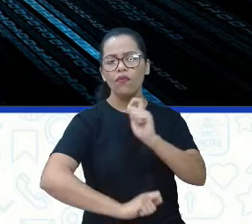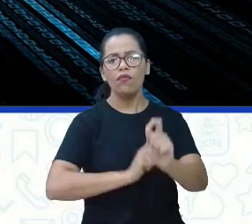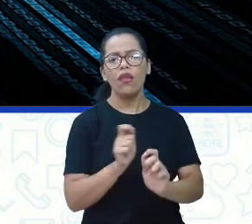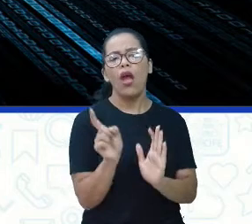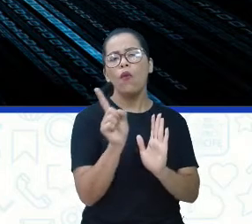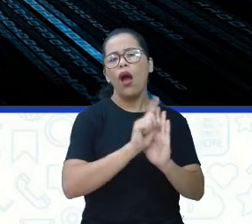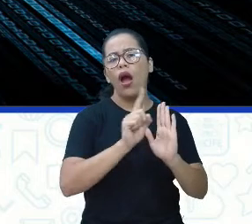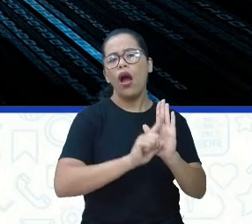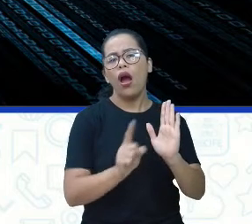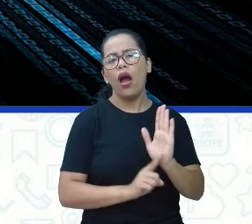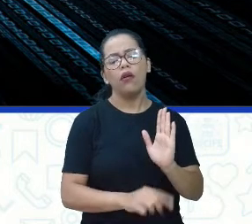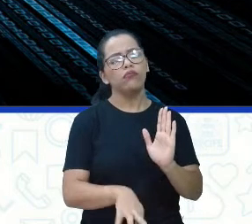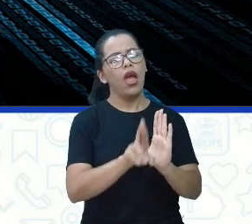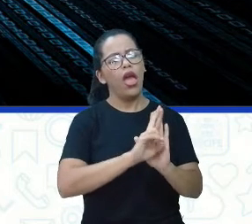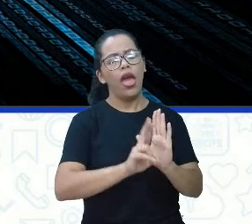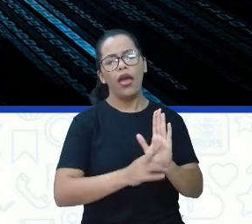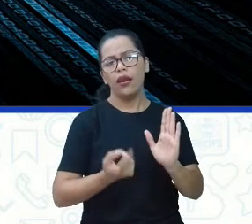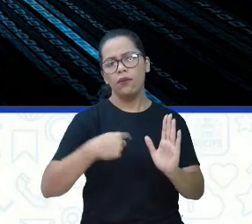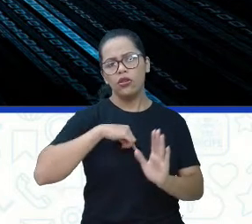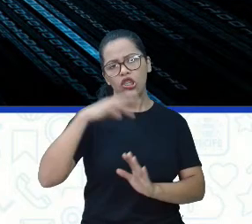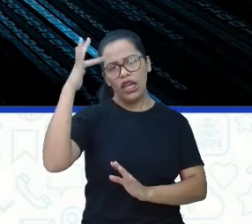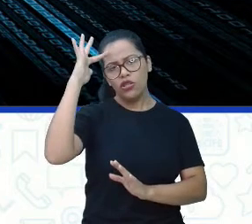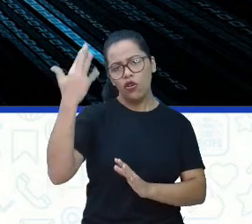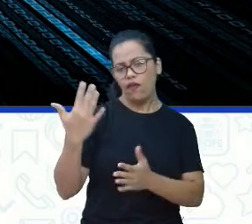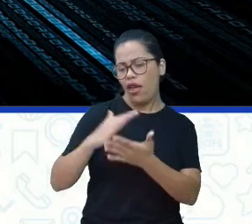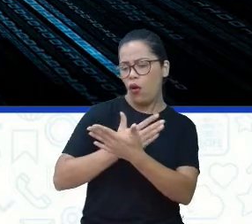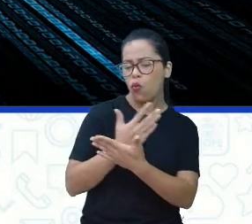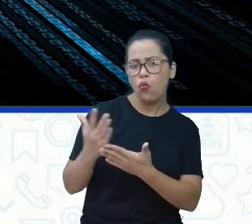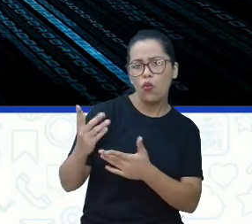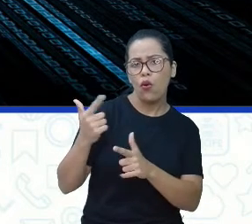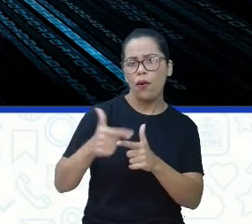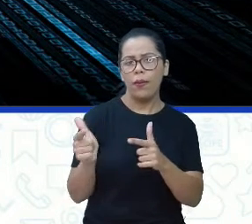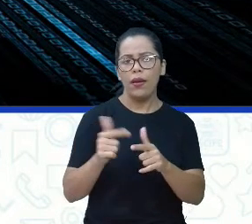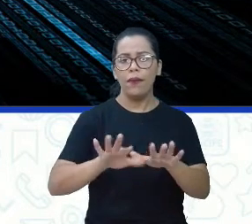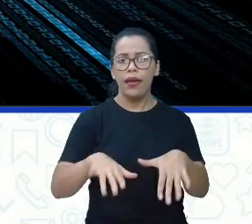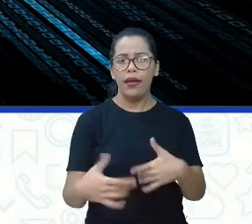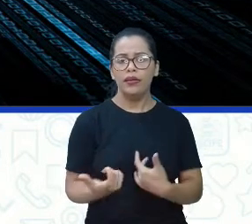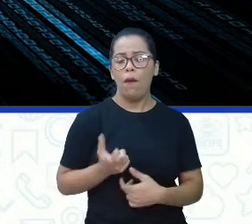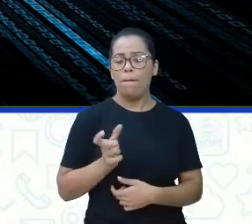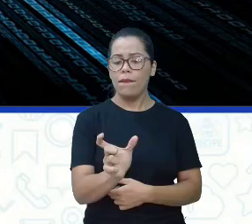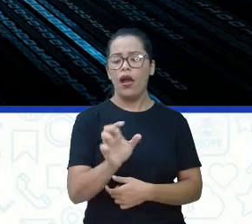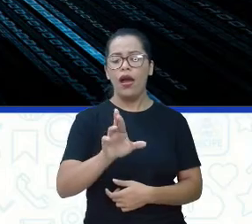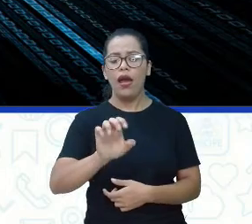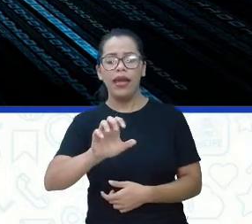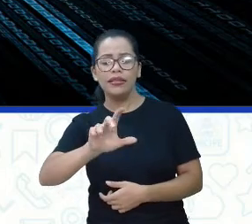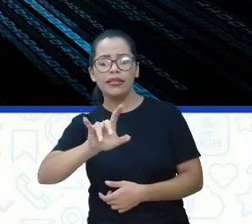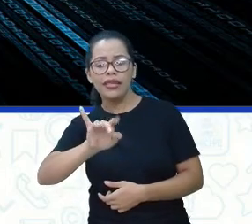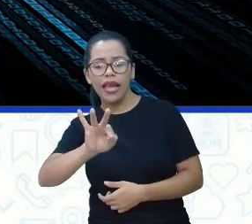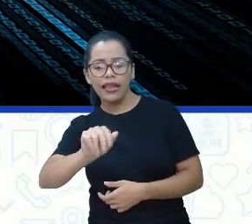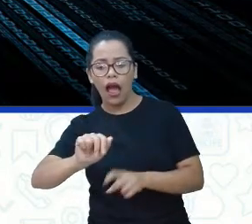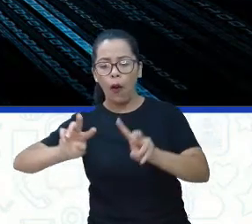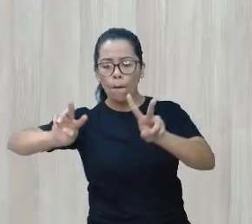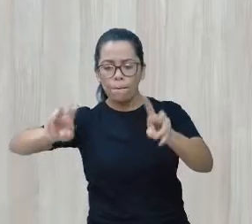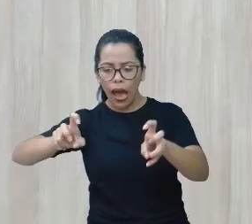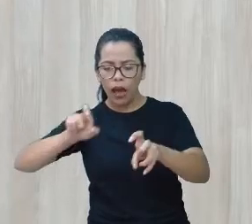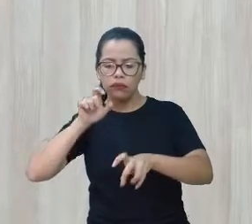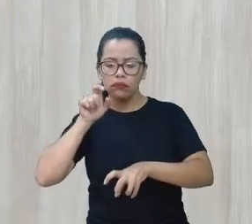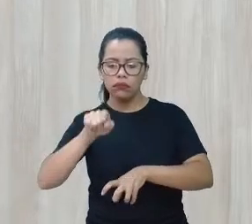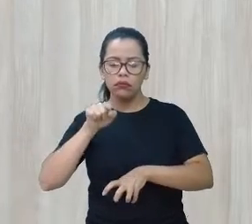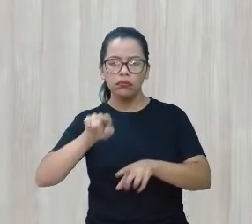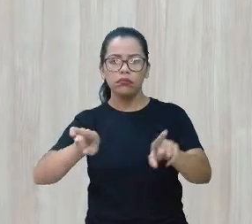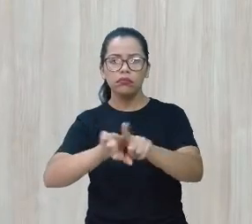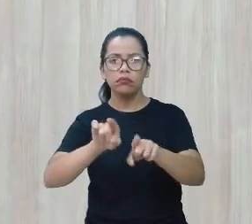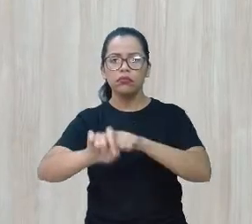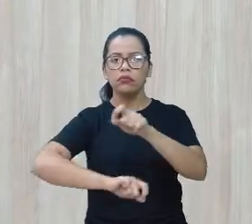executarmos uma tarefa ou resolver algum problema. Então, eu botei ali a palavrinha receita entre aspas, porque até mesmo a receita de